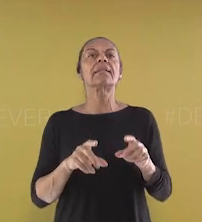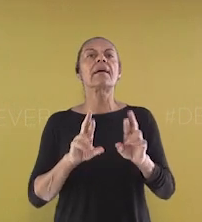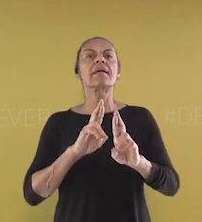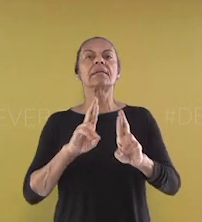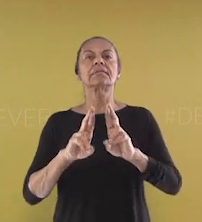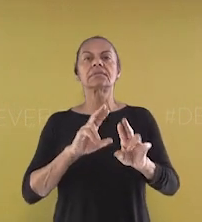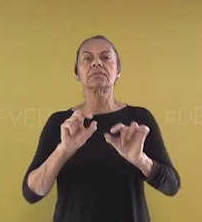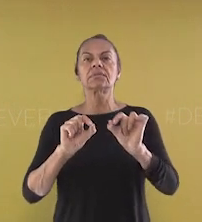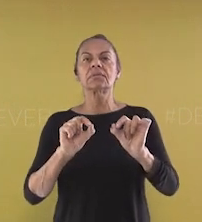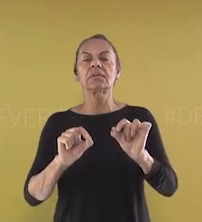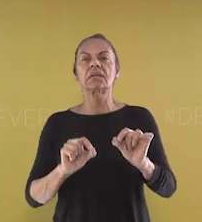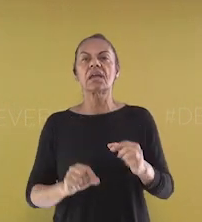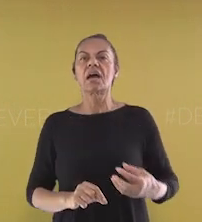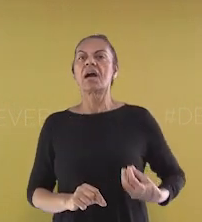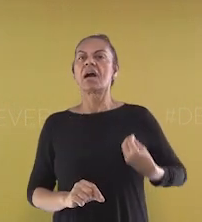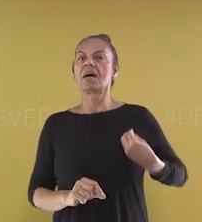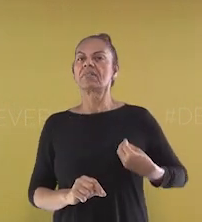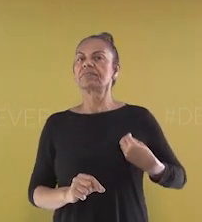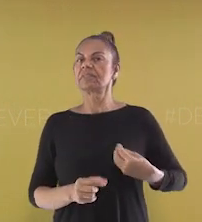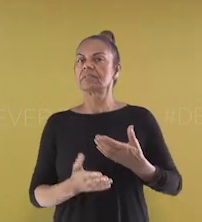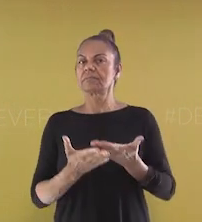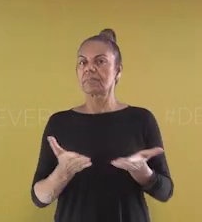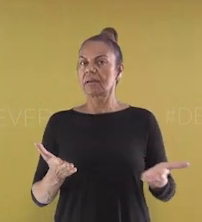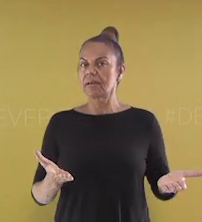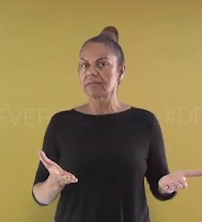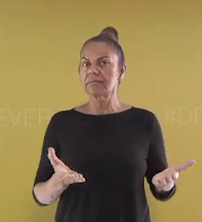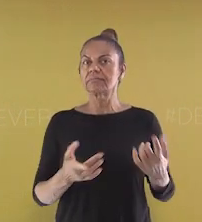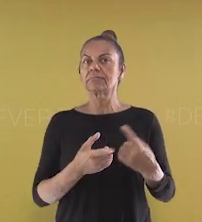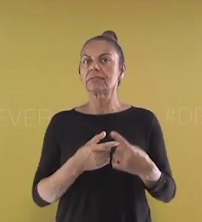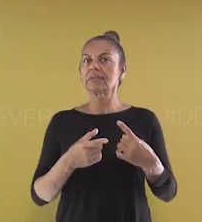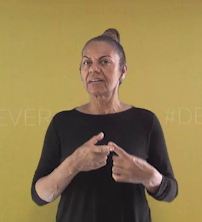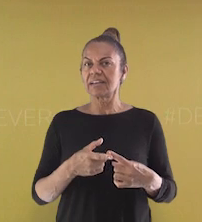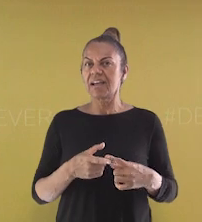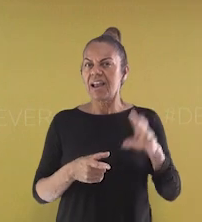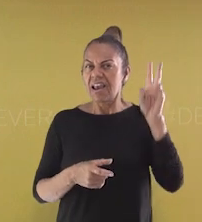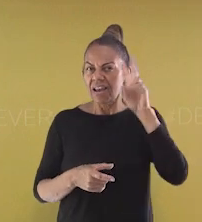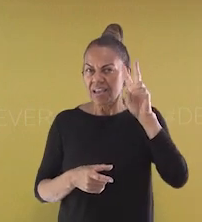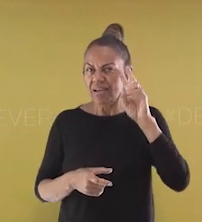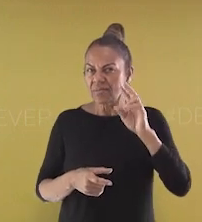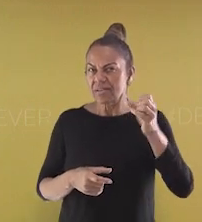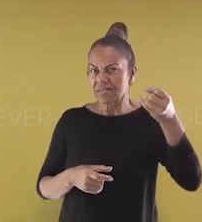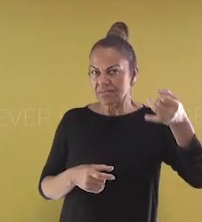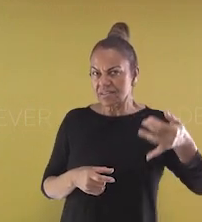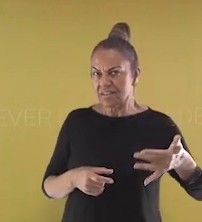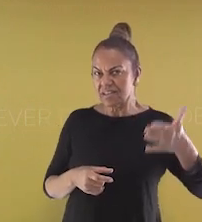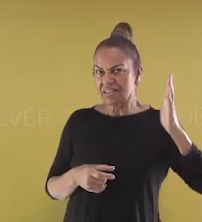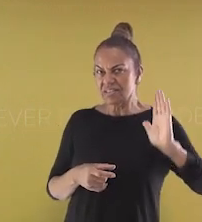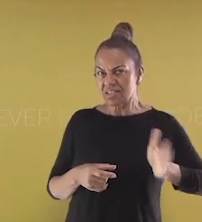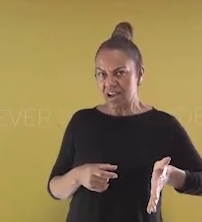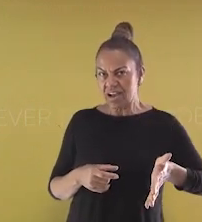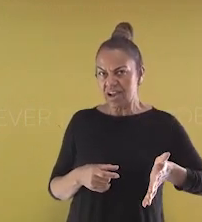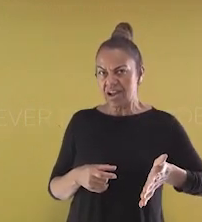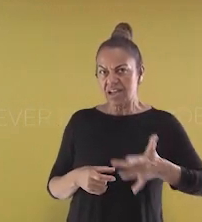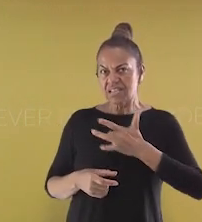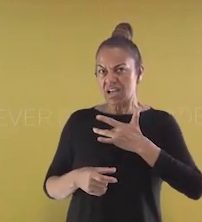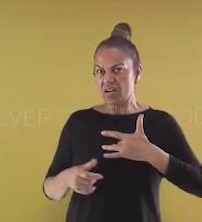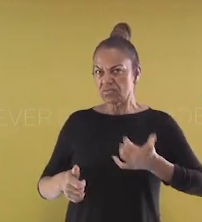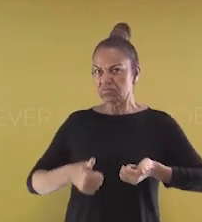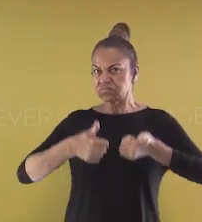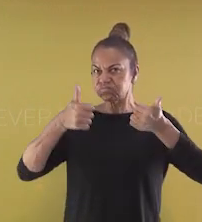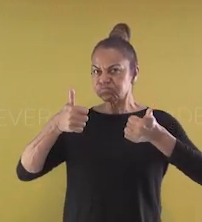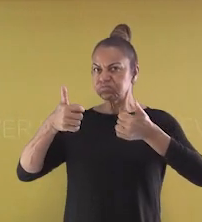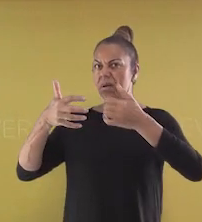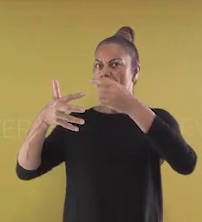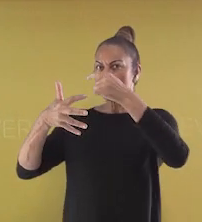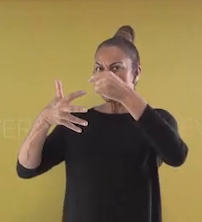aumento da perda de vida. Ou seja, descuido com aqueles hábitos que mencionei